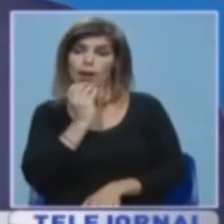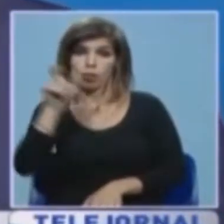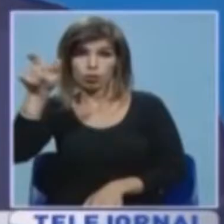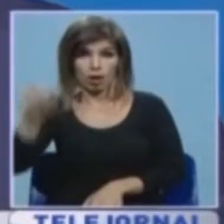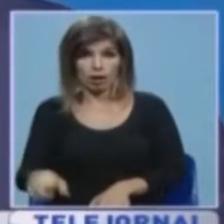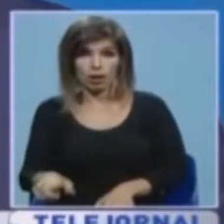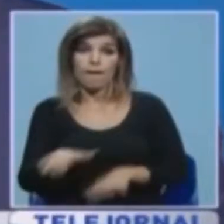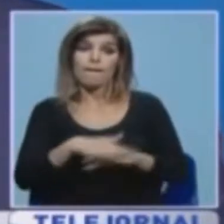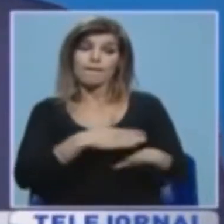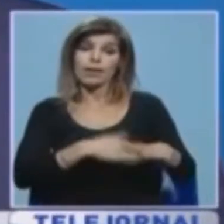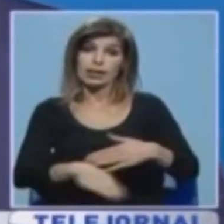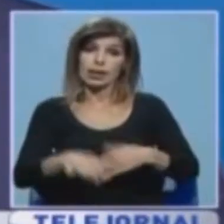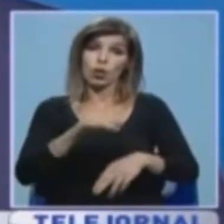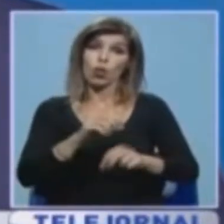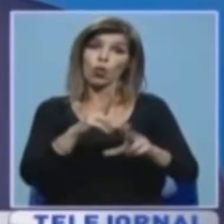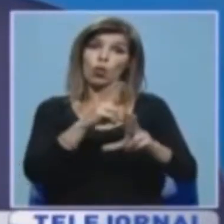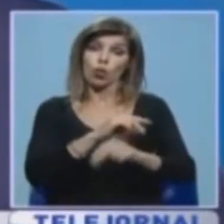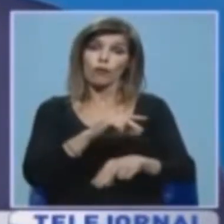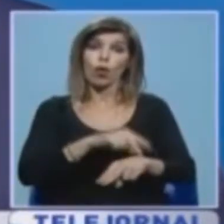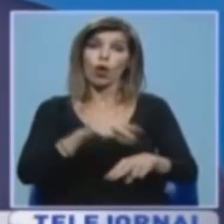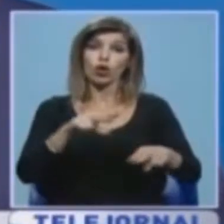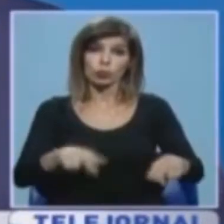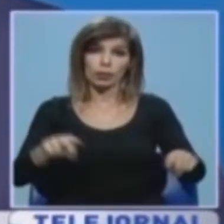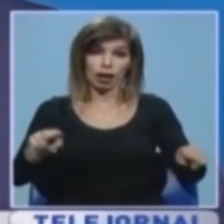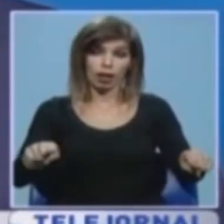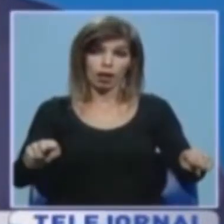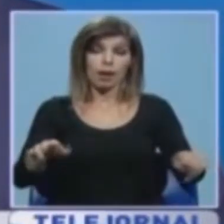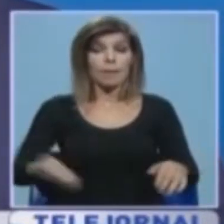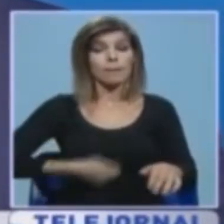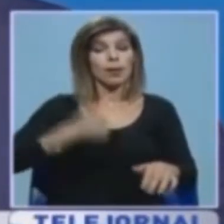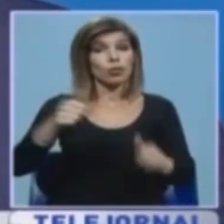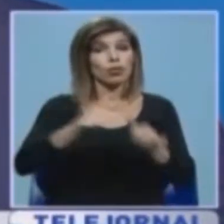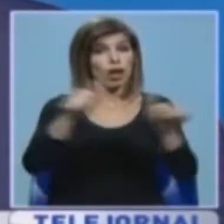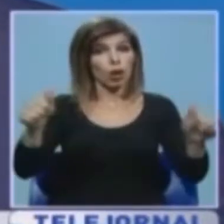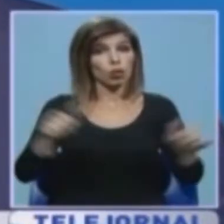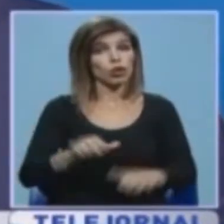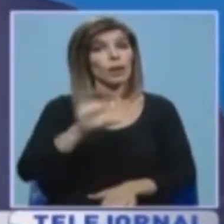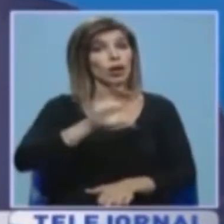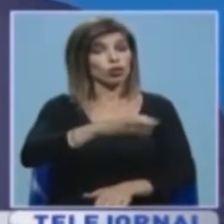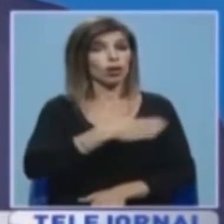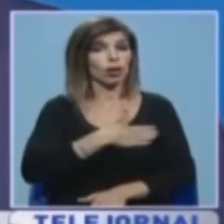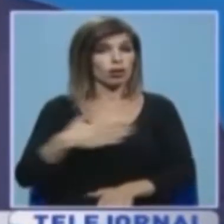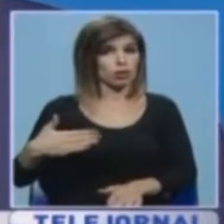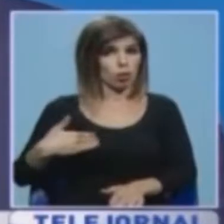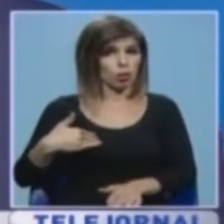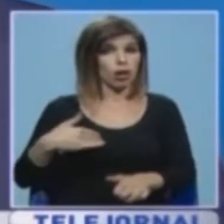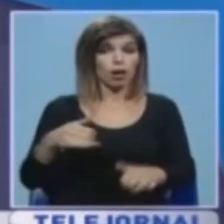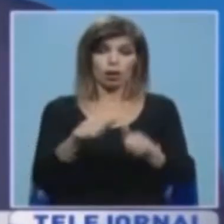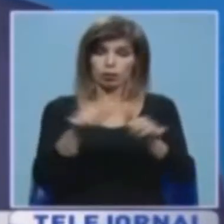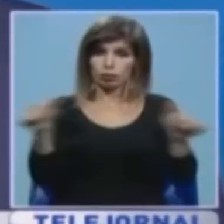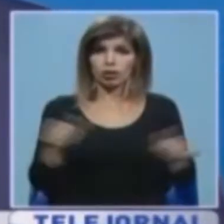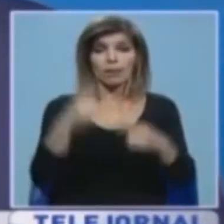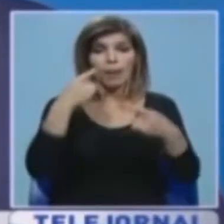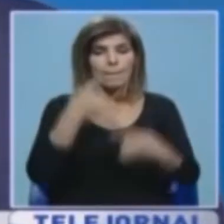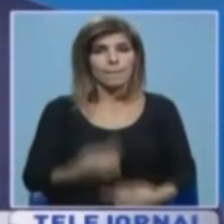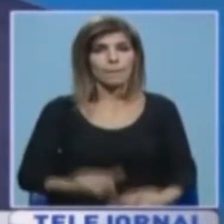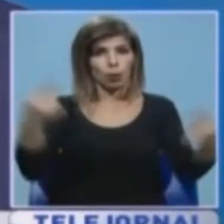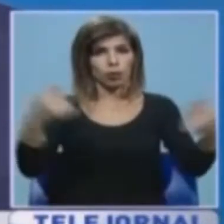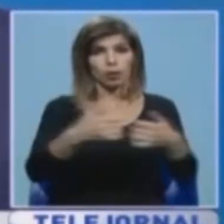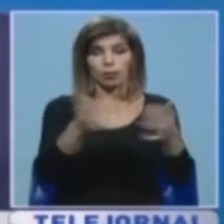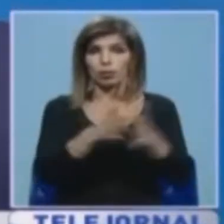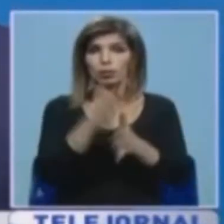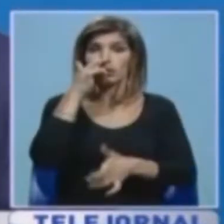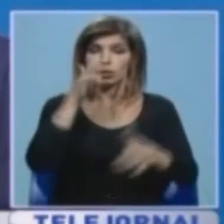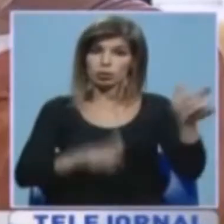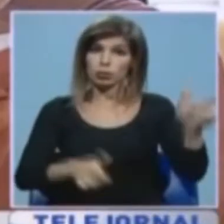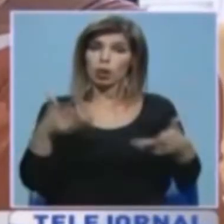que era fazer um novo hospital para melhorar o sistema regional de saúde, sistema público regional de saúde, que iria